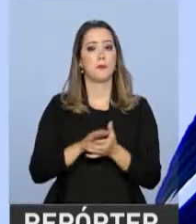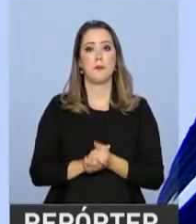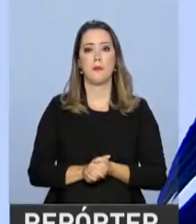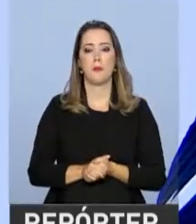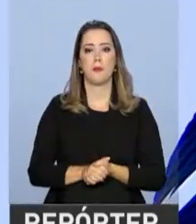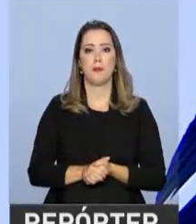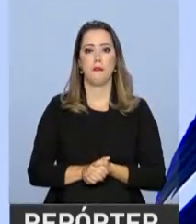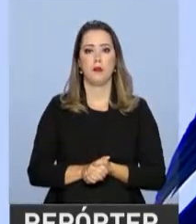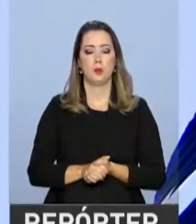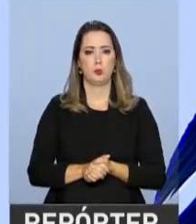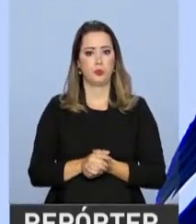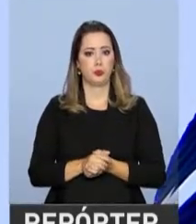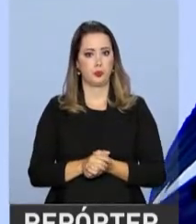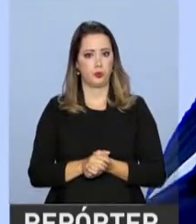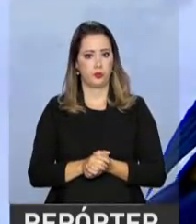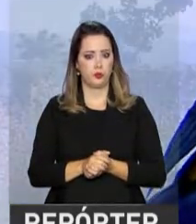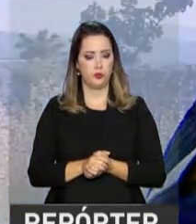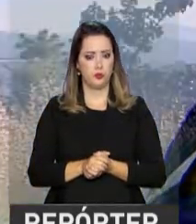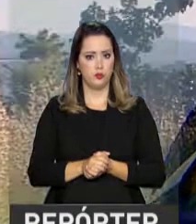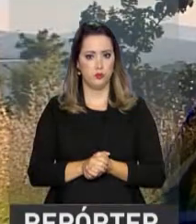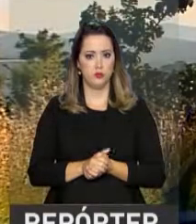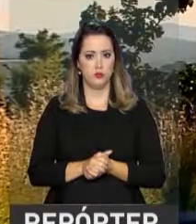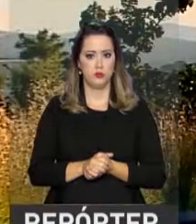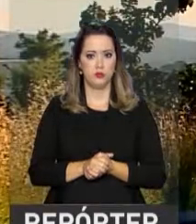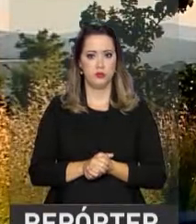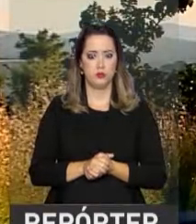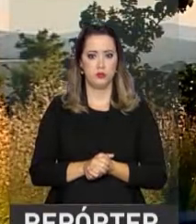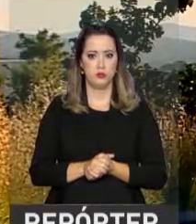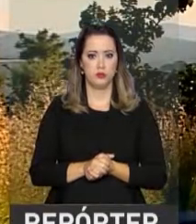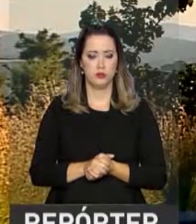dois corações,